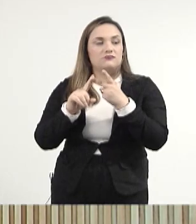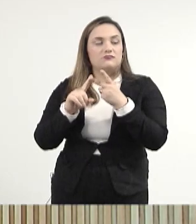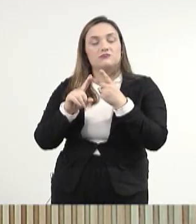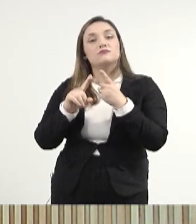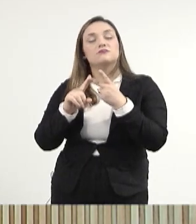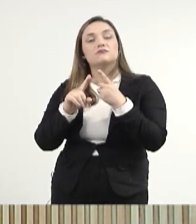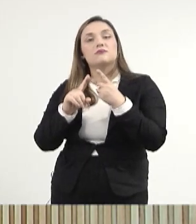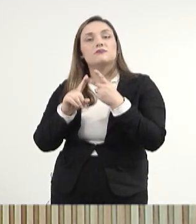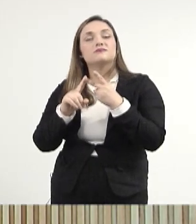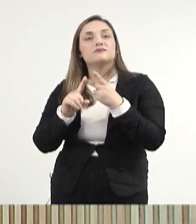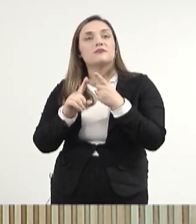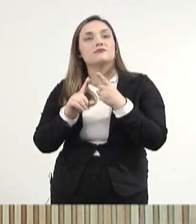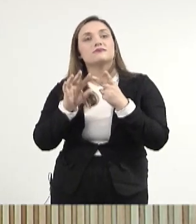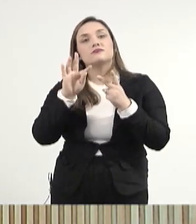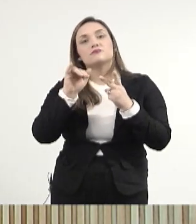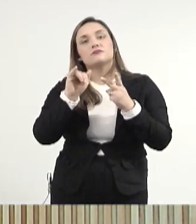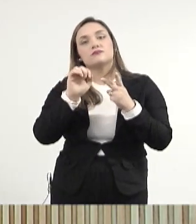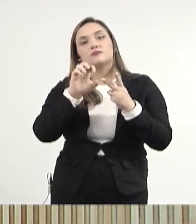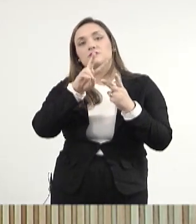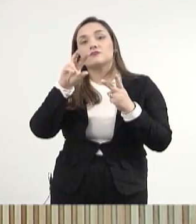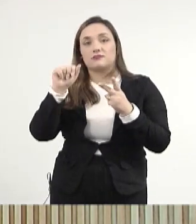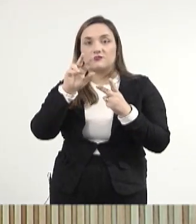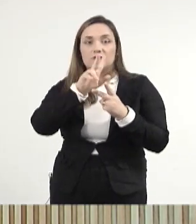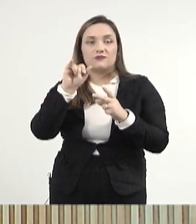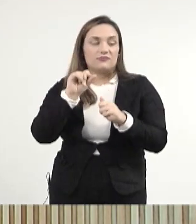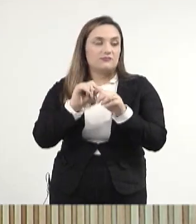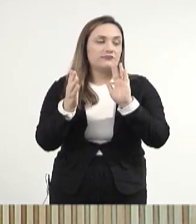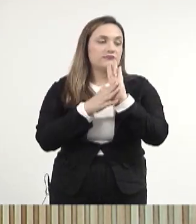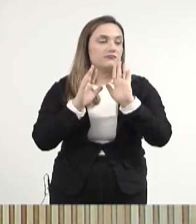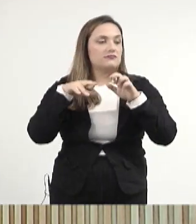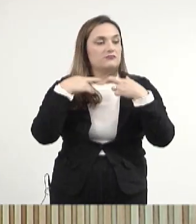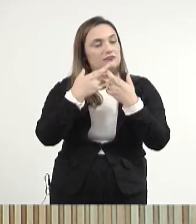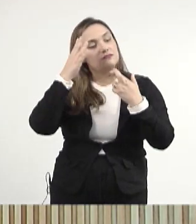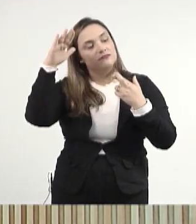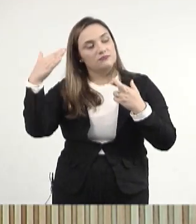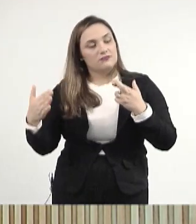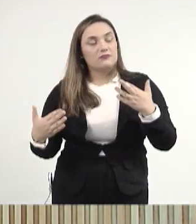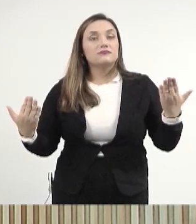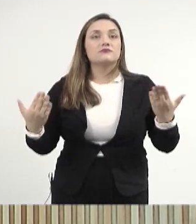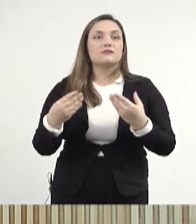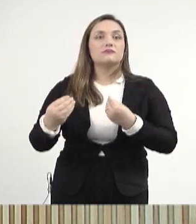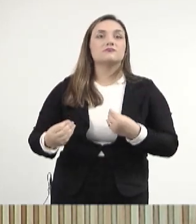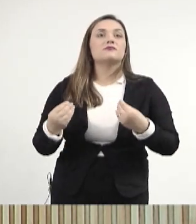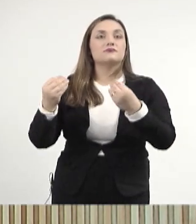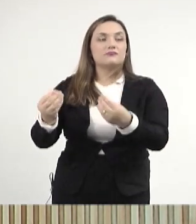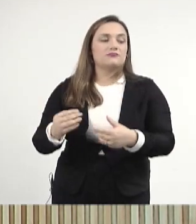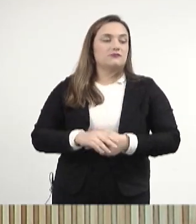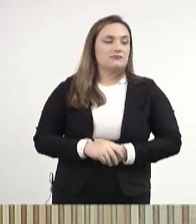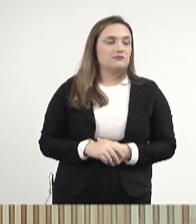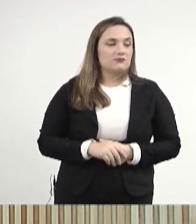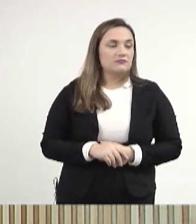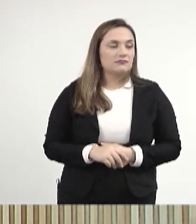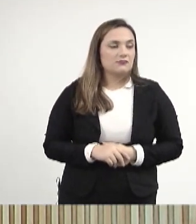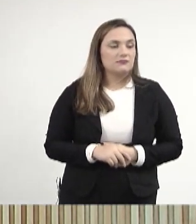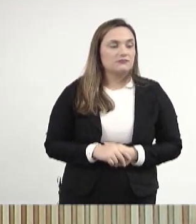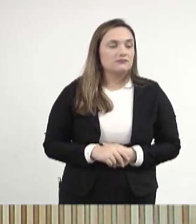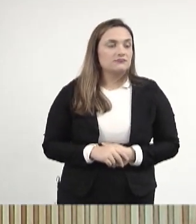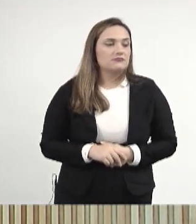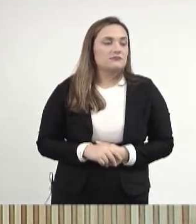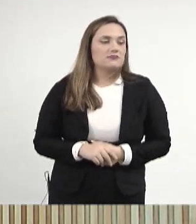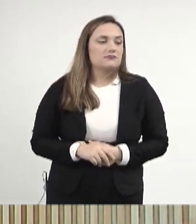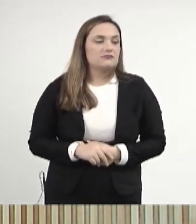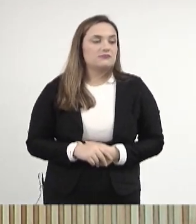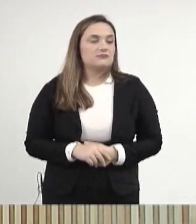em 2024 de uma sessão solene para fazer a entrega dessa homenagem. Vamos para o